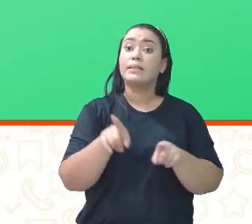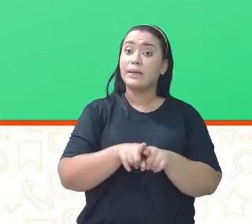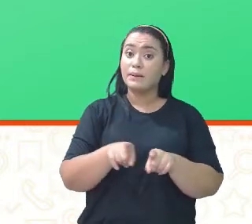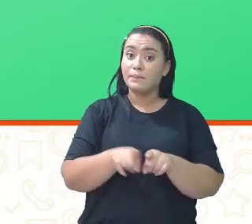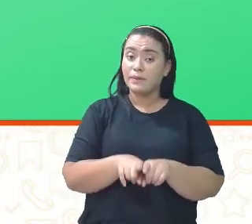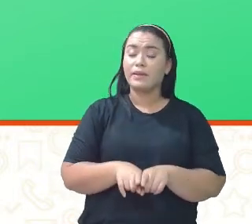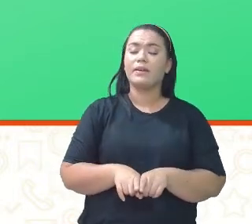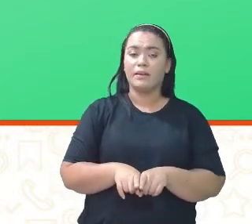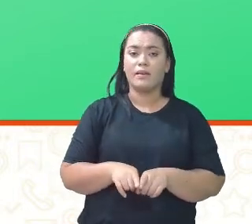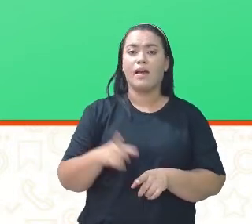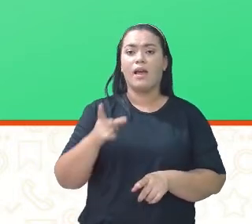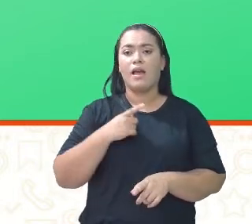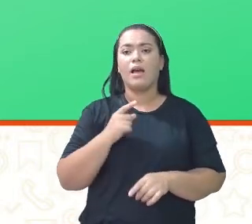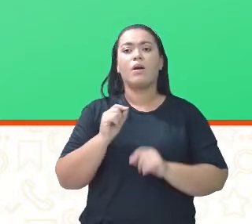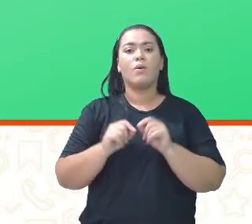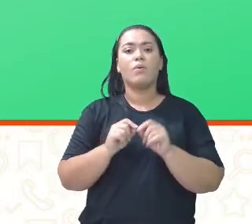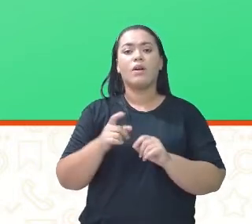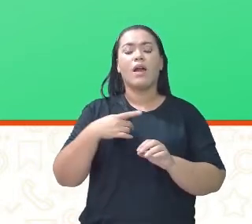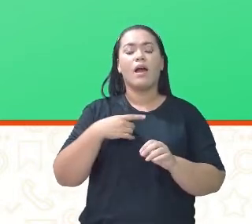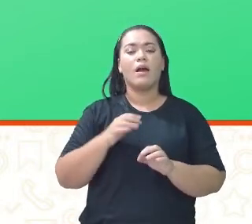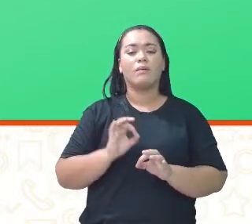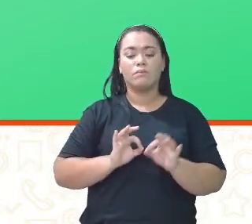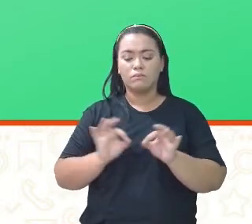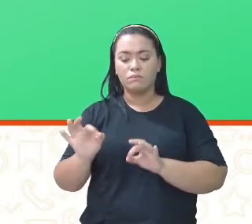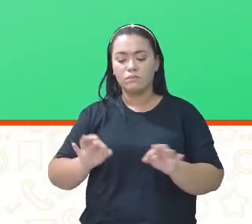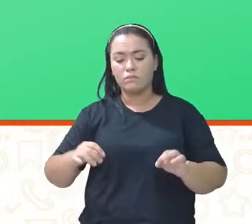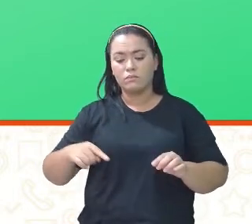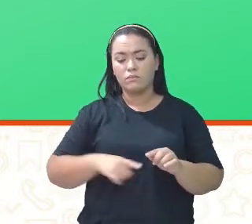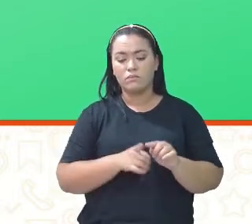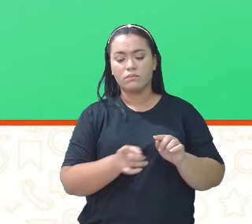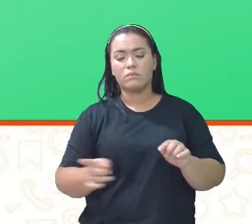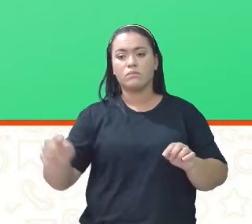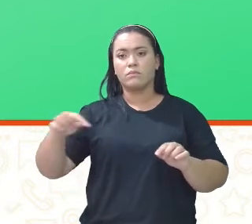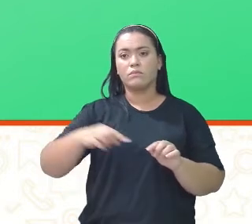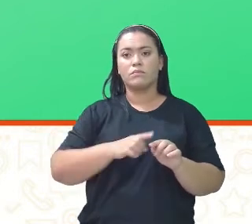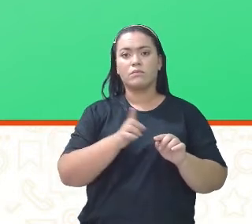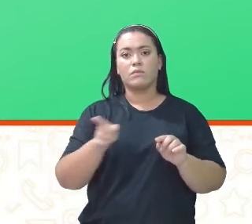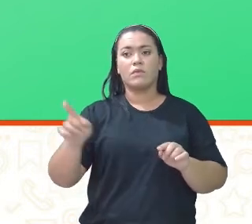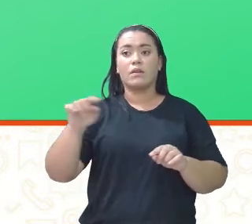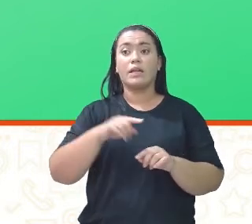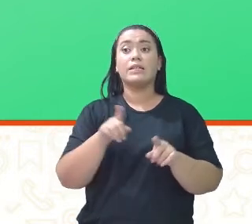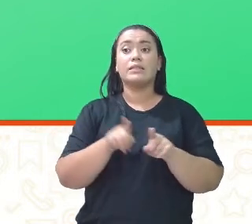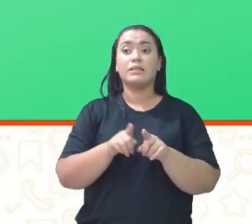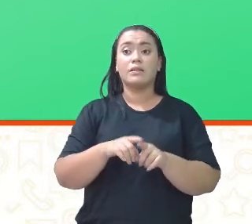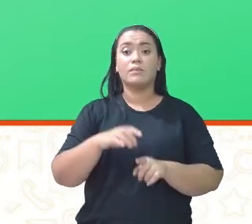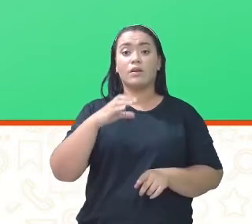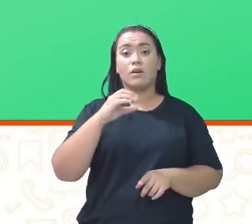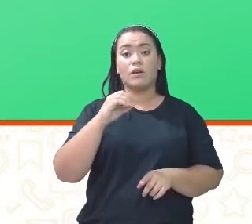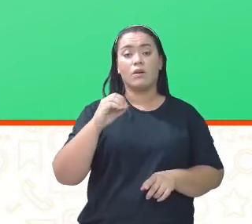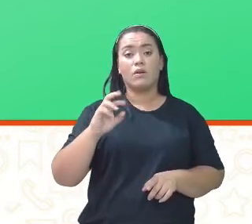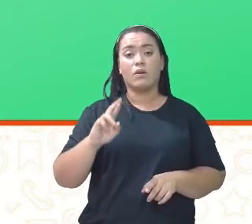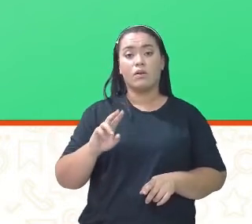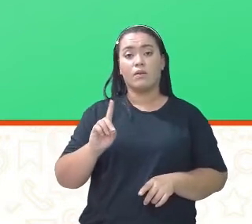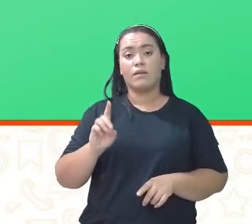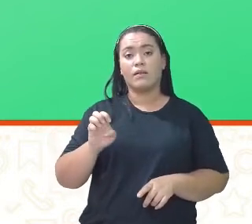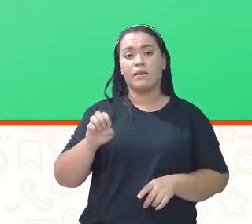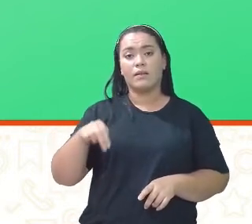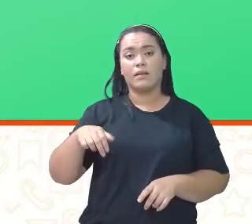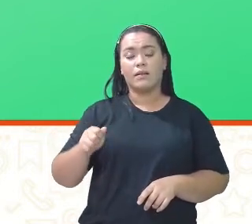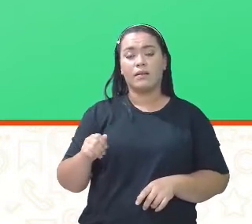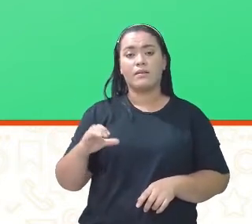tempo que está trabalhando essa coordenação desse estudante. Pode ser aproveitada em